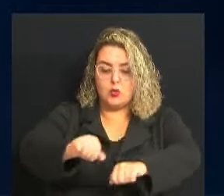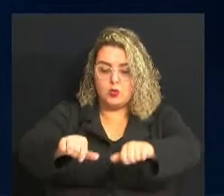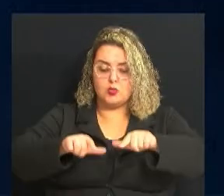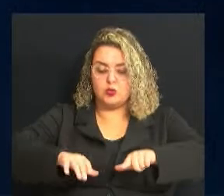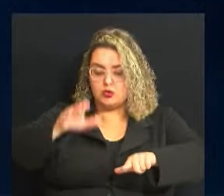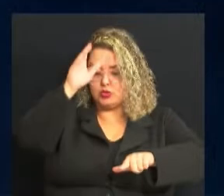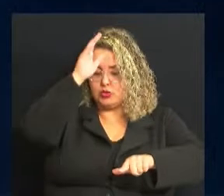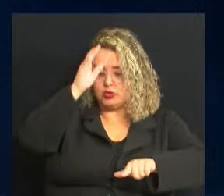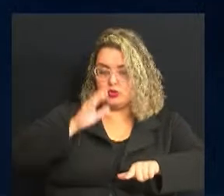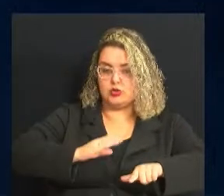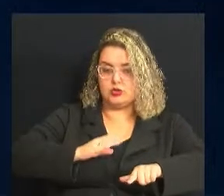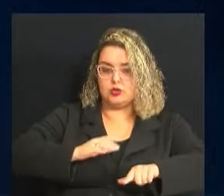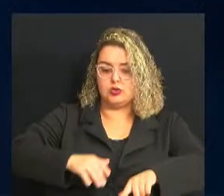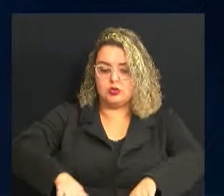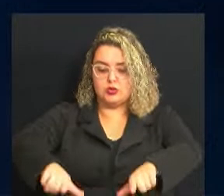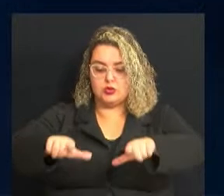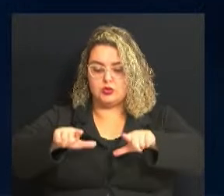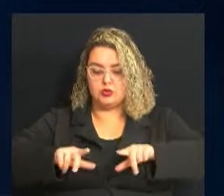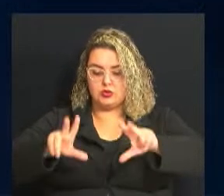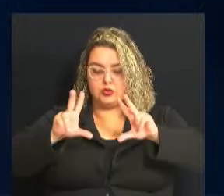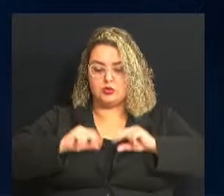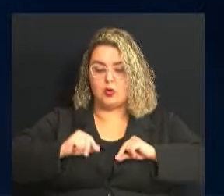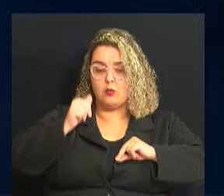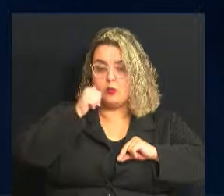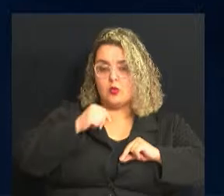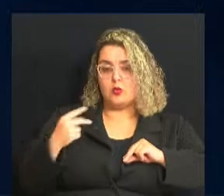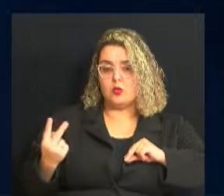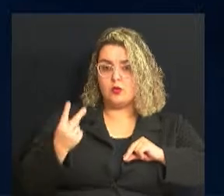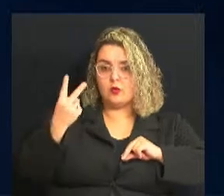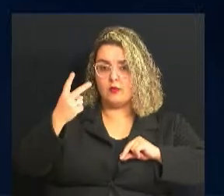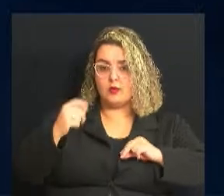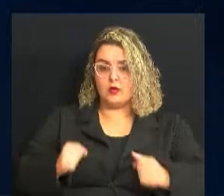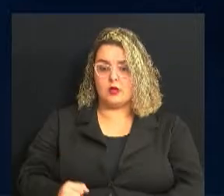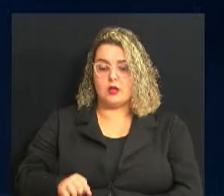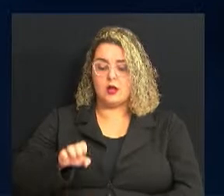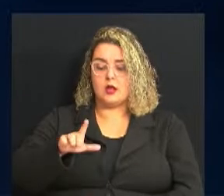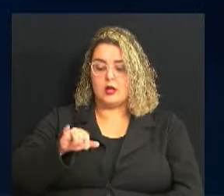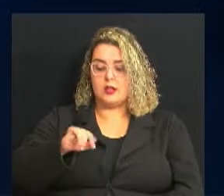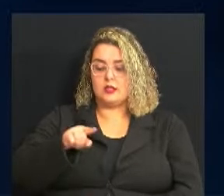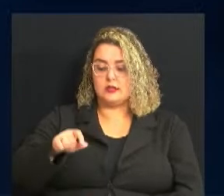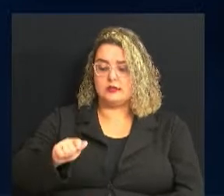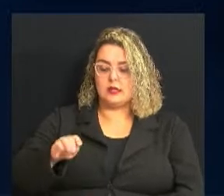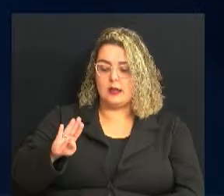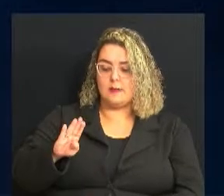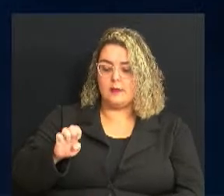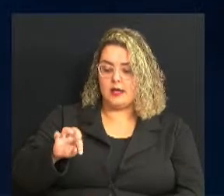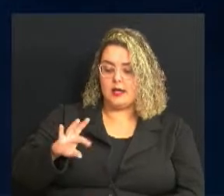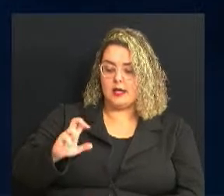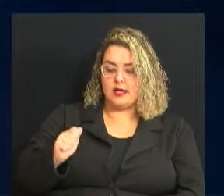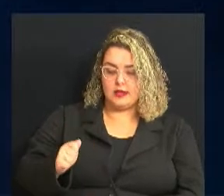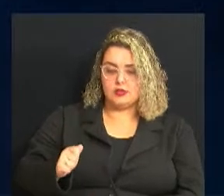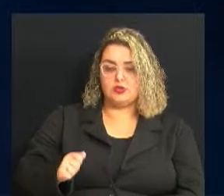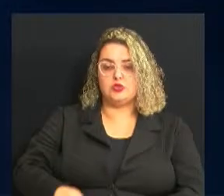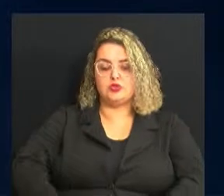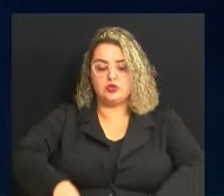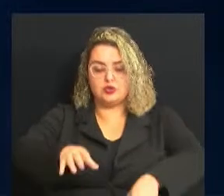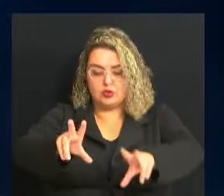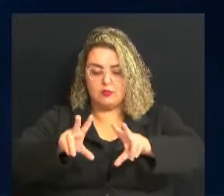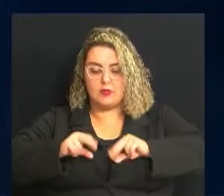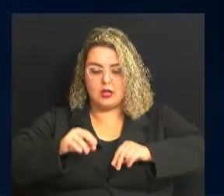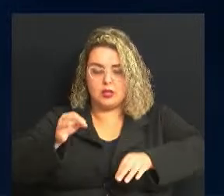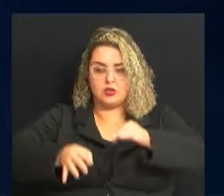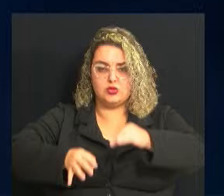campineiro, diplomas de mérito de mulher virtuosa Elizabeth Lins Renault Cordeiro, de mérito jurídico e